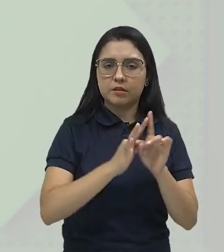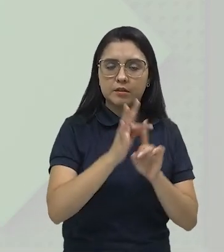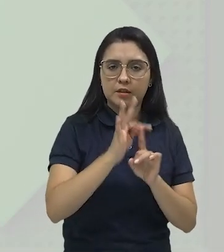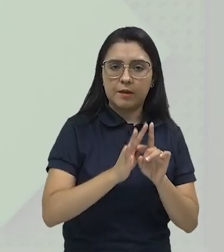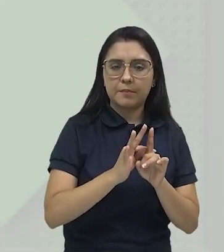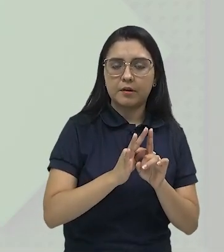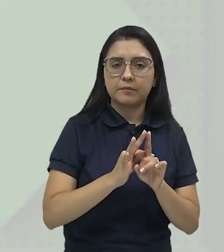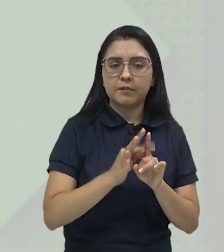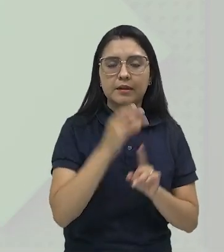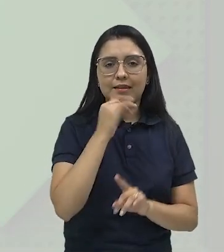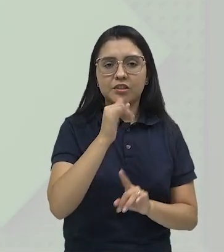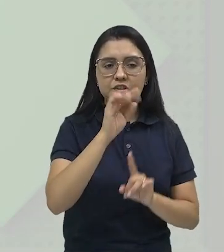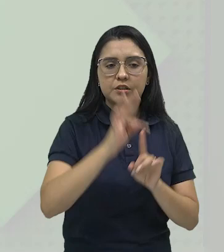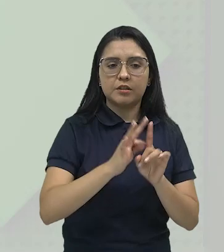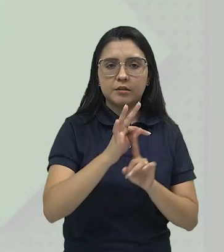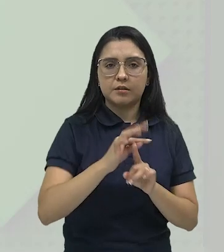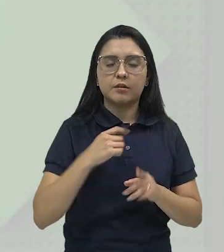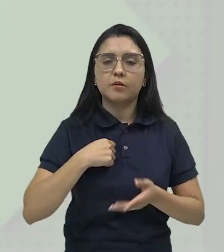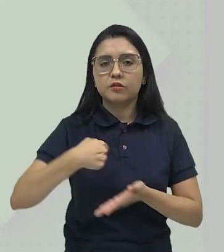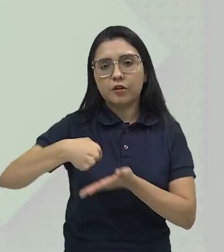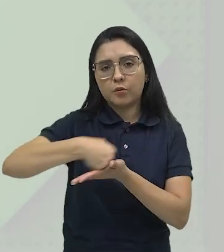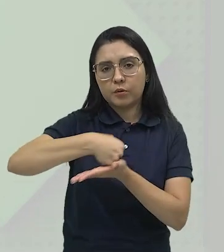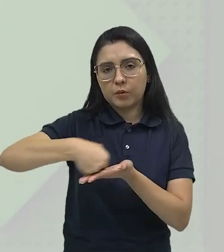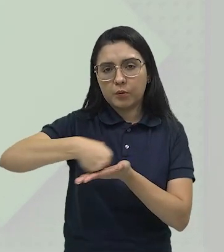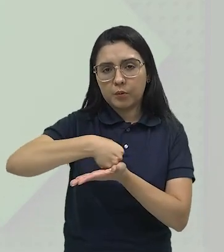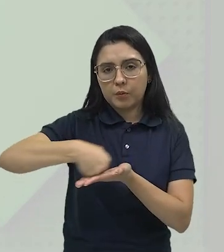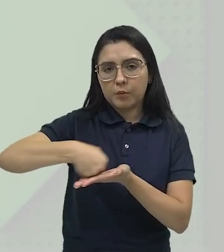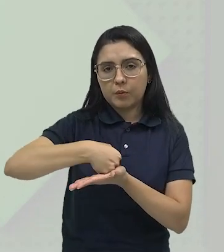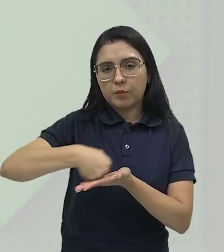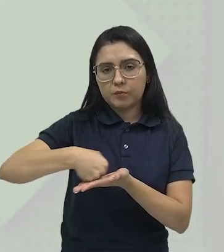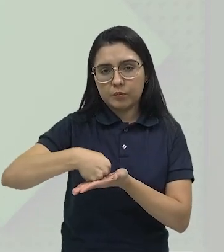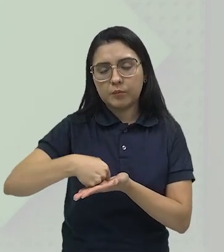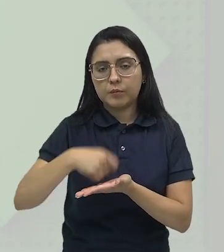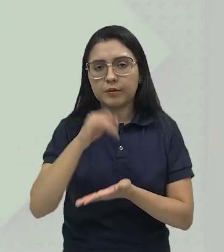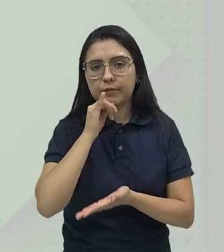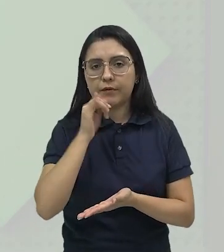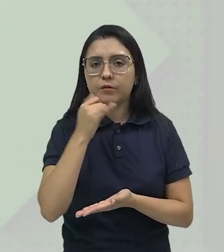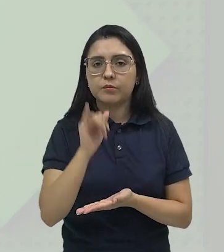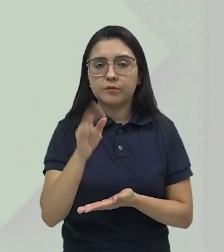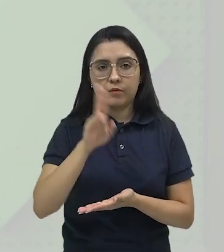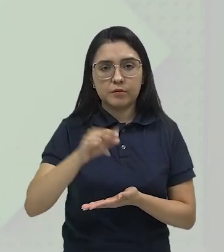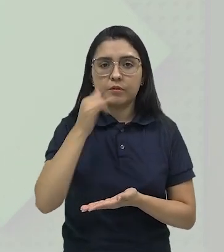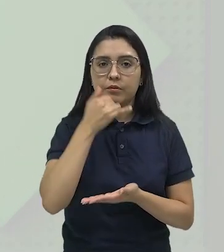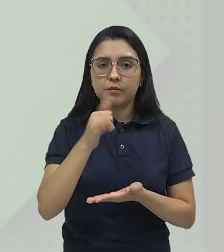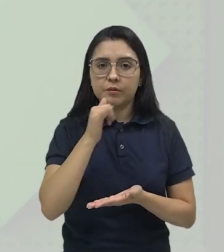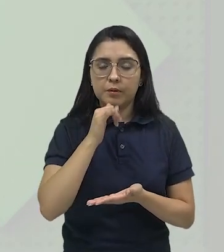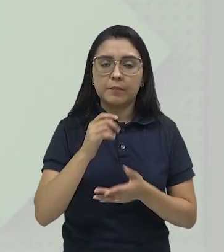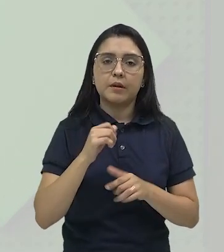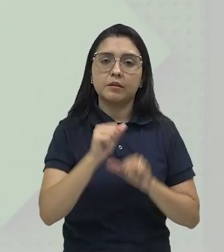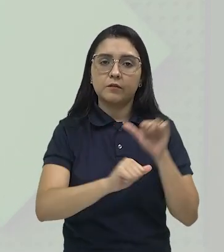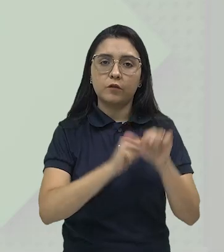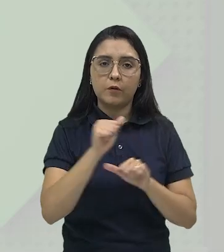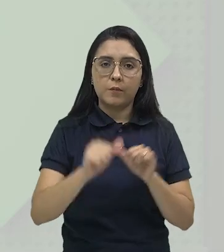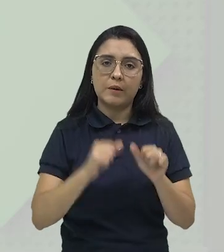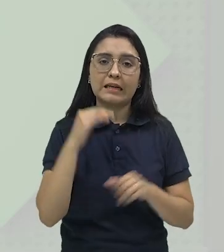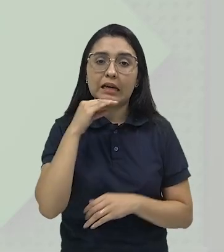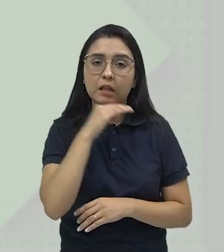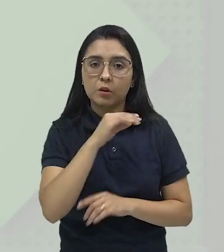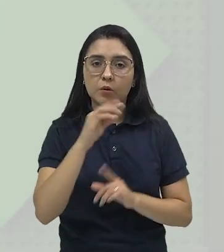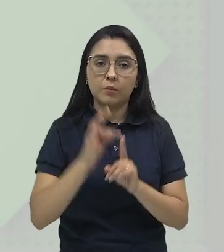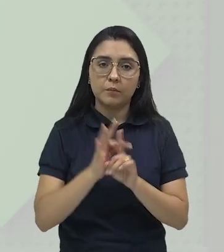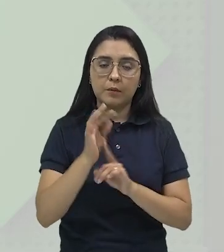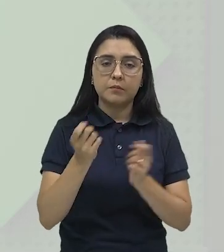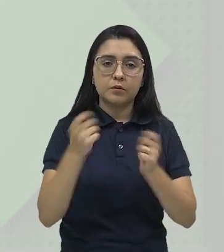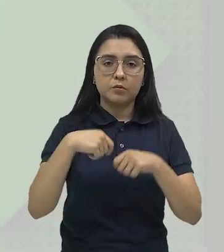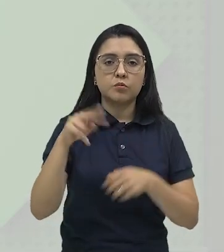por exemplo, quando a gente tem um ferro de passar, ele vai utilizar ali a energia elétrica para transformar em calor para você poder utilizar aquele